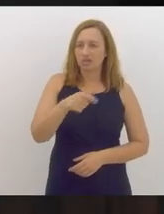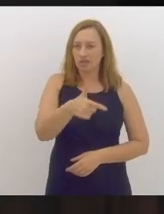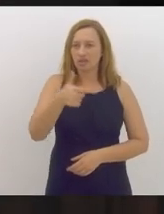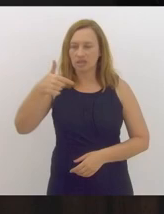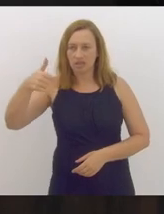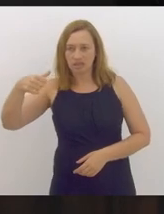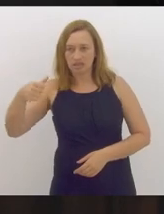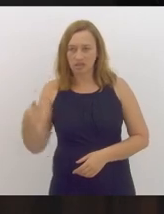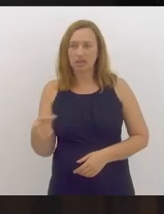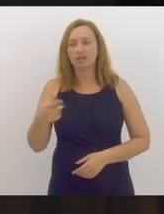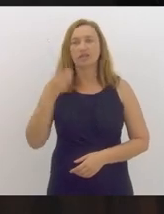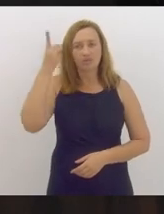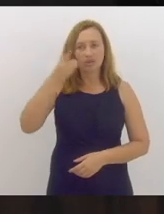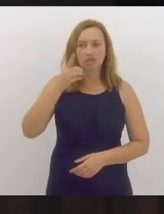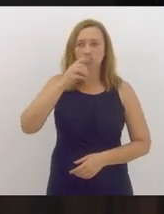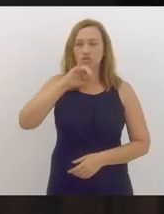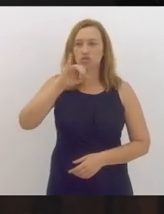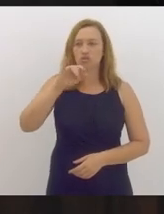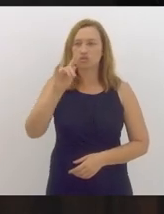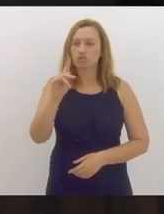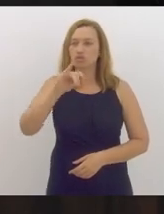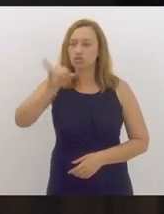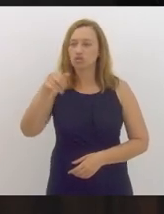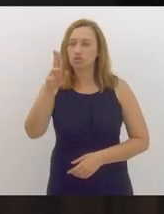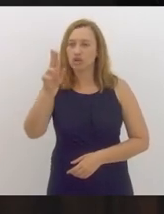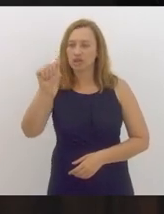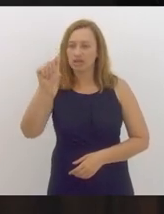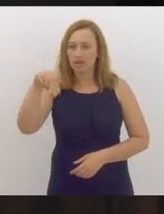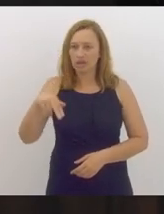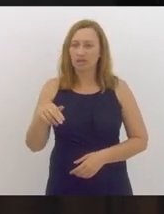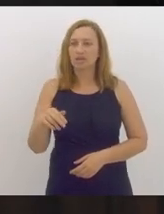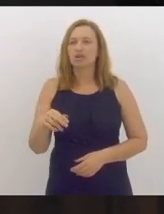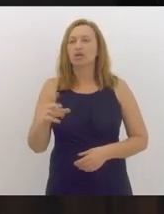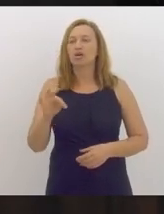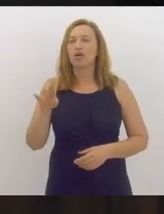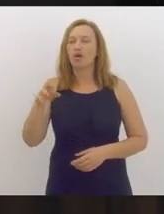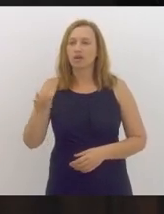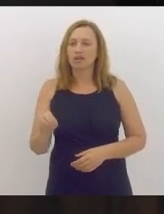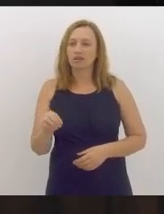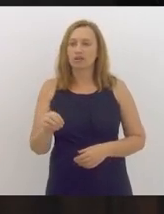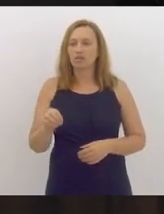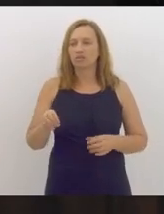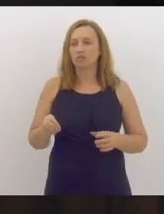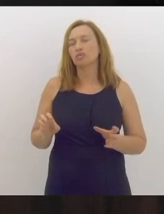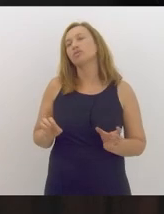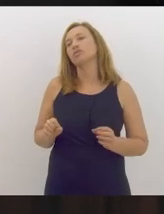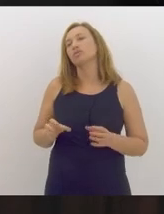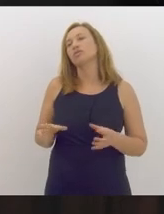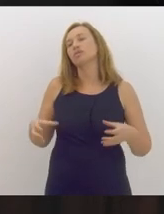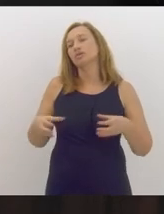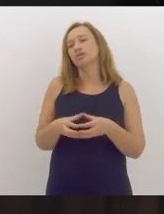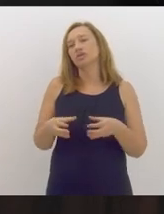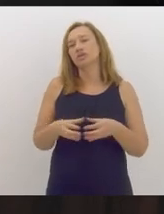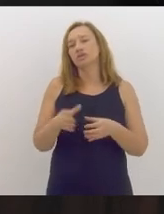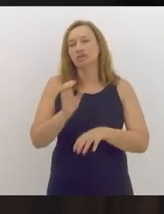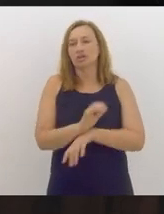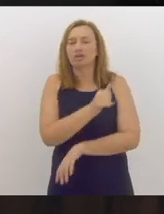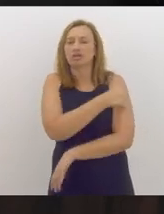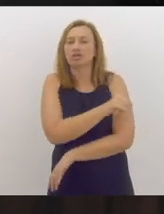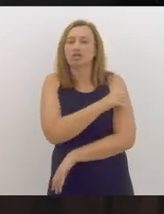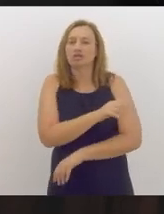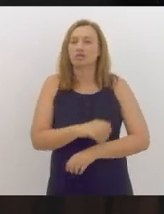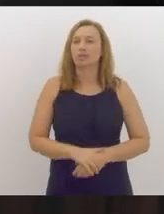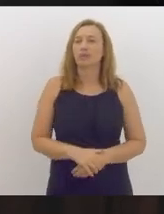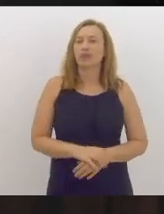doutor Giulianelli, que cria o programa Horta Comunitária Medicinal no âmbito do Estado do Rio de Janeiro, na forma que menciona.